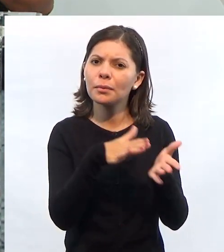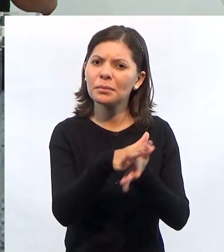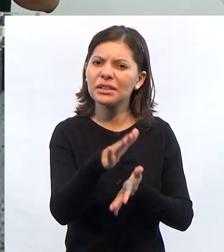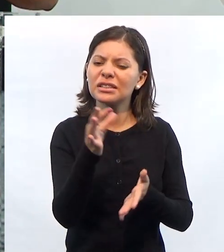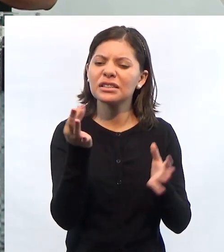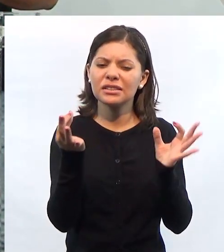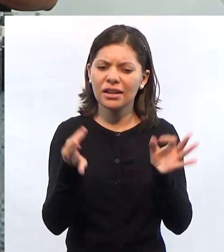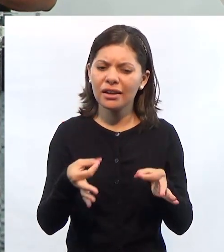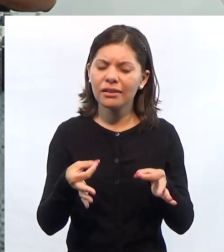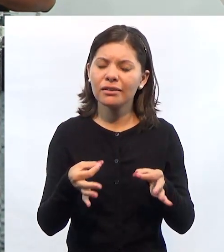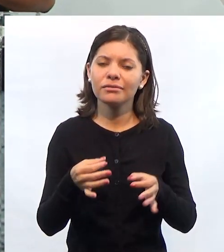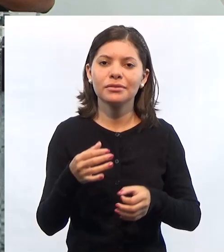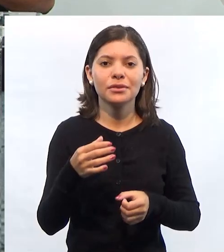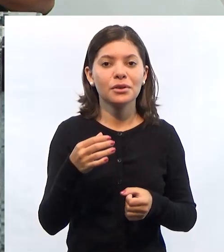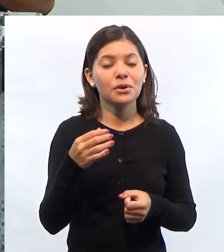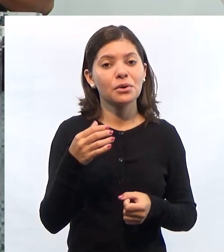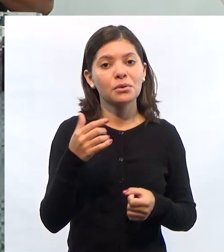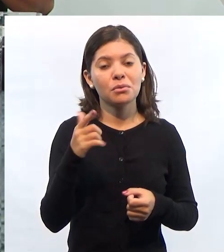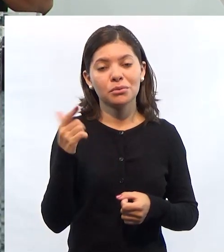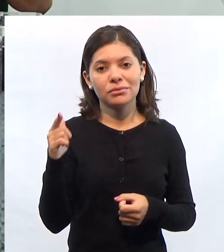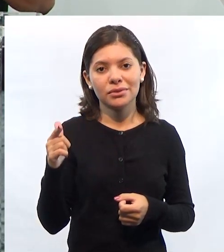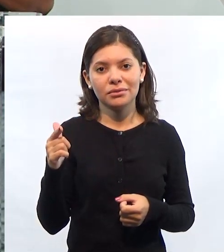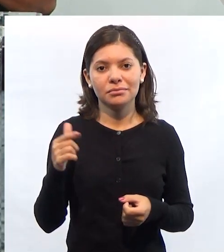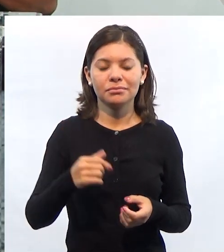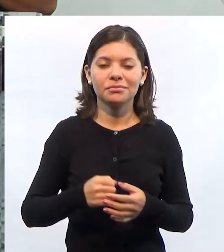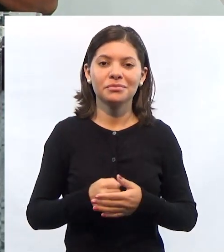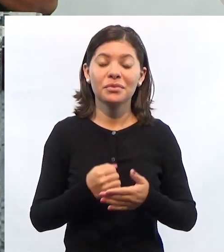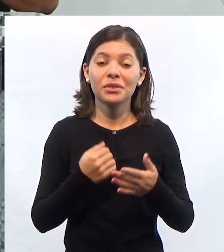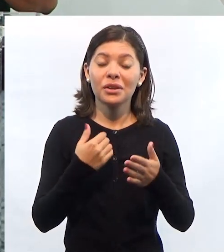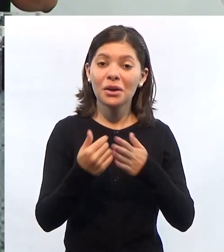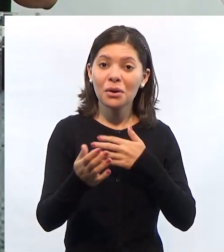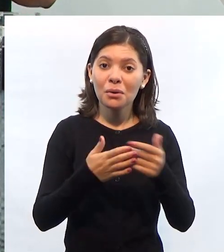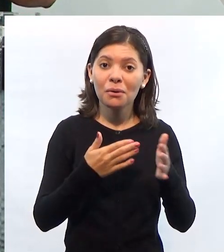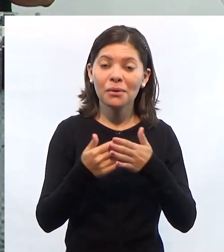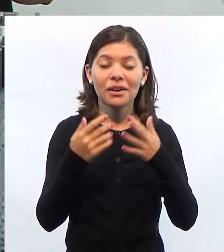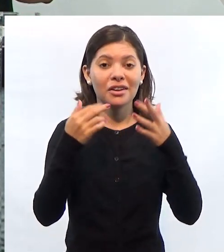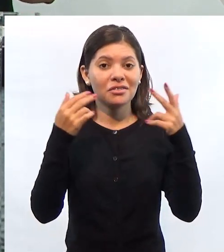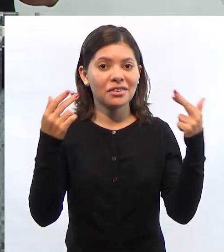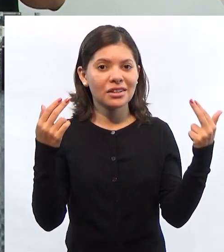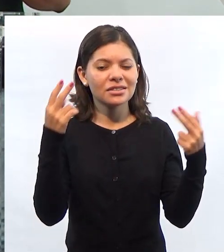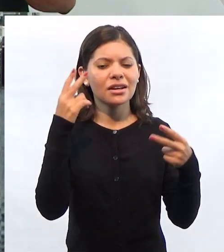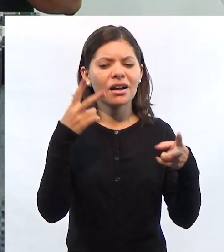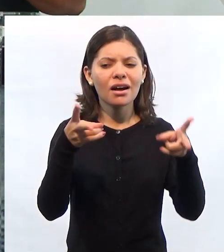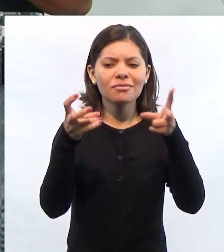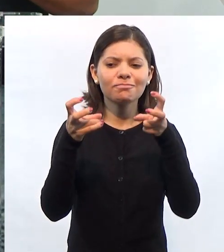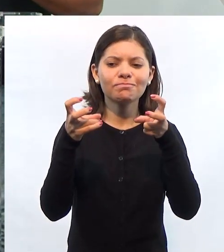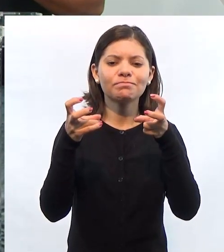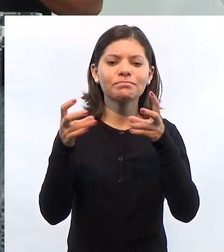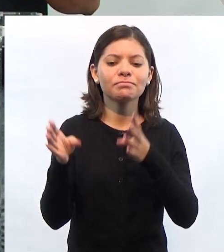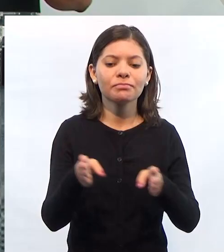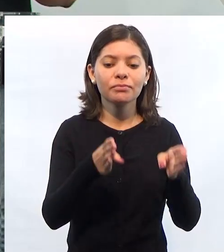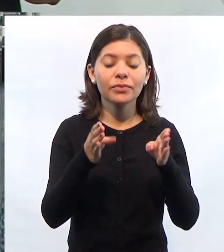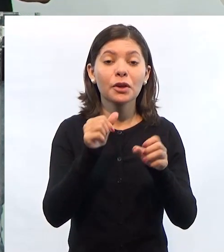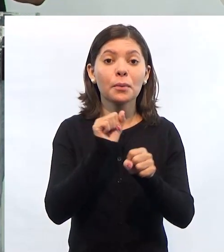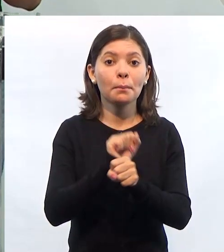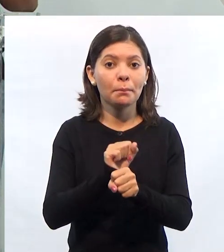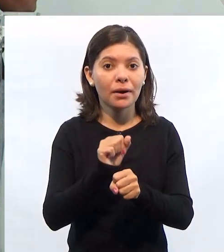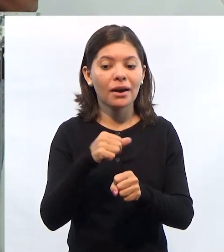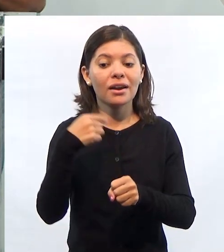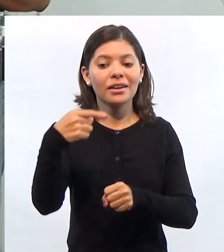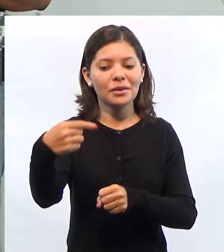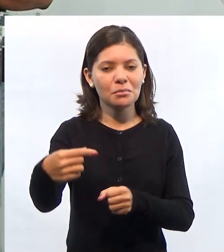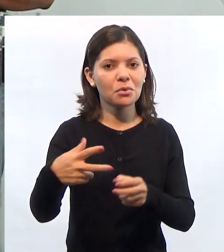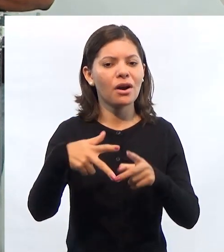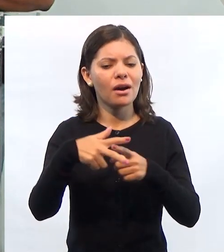foi impressa no tom adequado qualquer pequena diferença já é notada e a produção é parada para